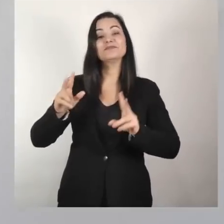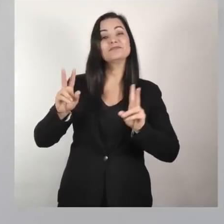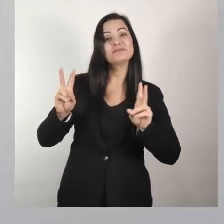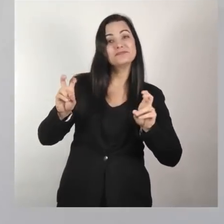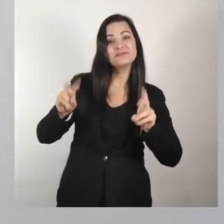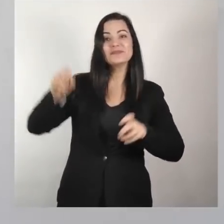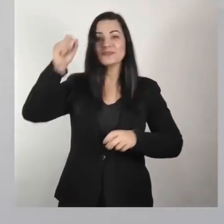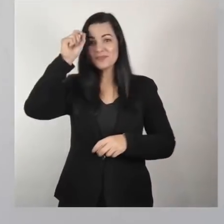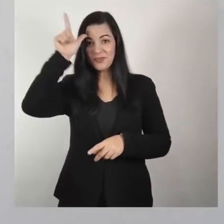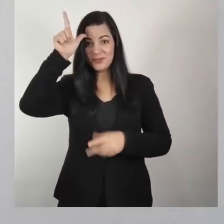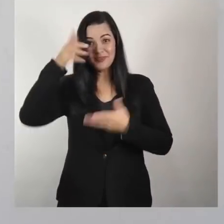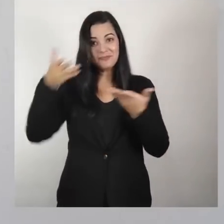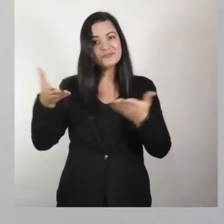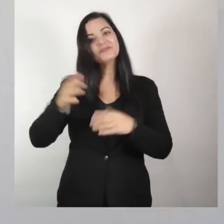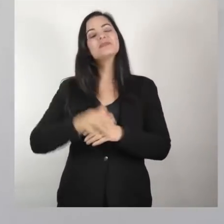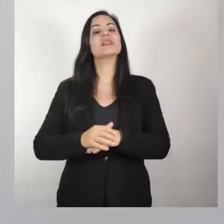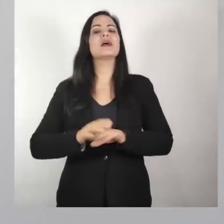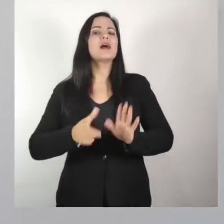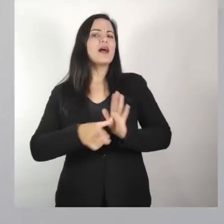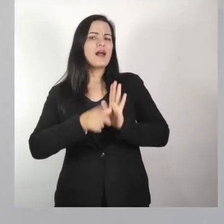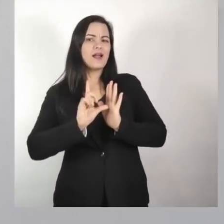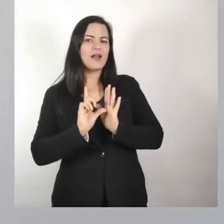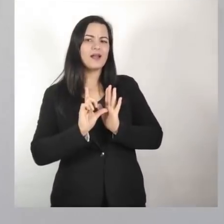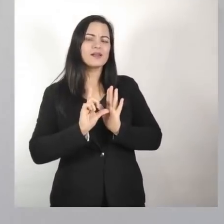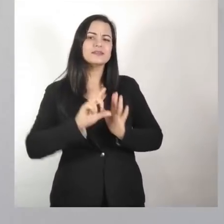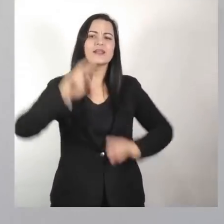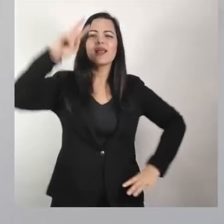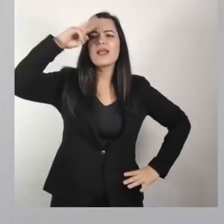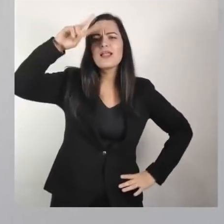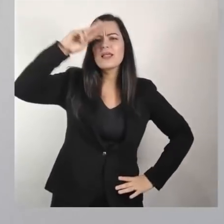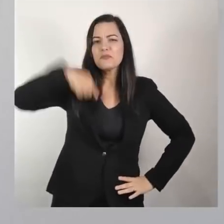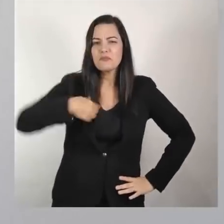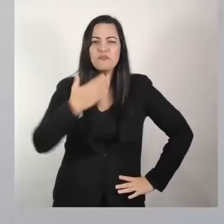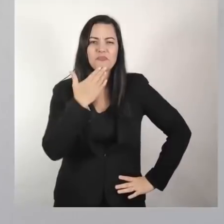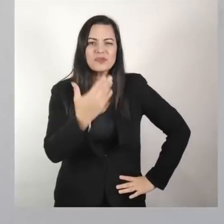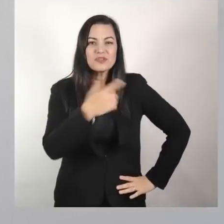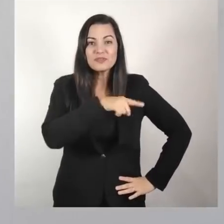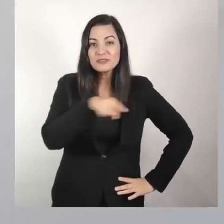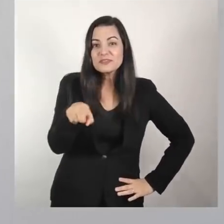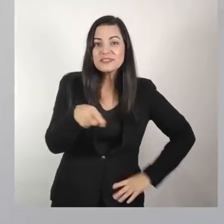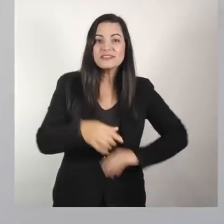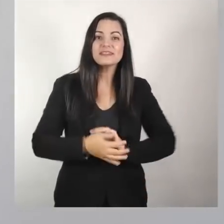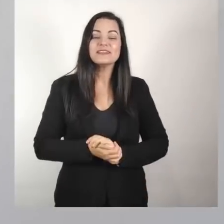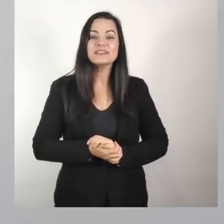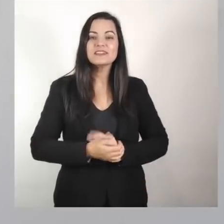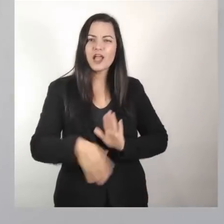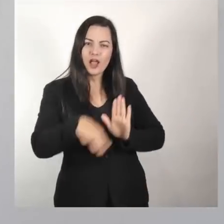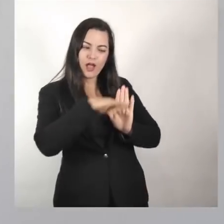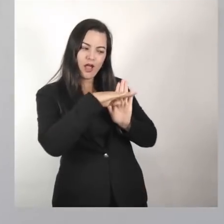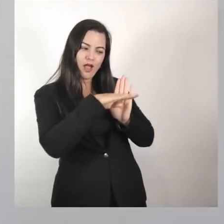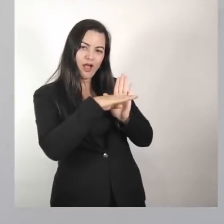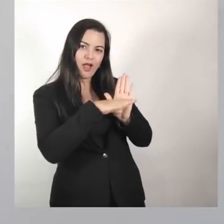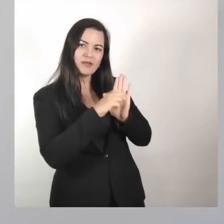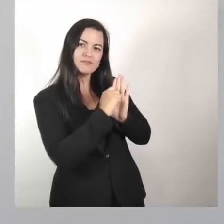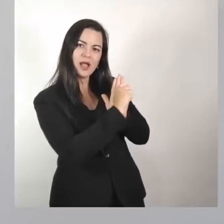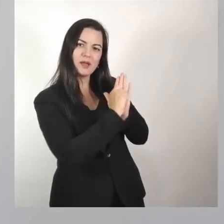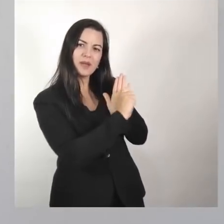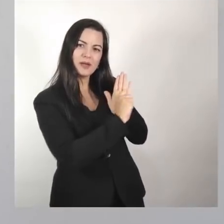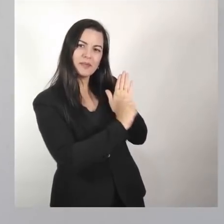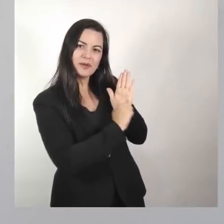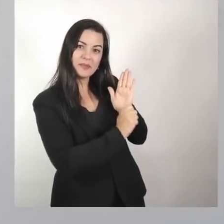que antes, vocês se lembram que eu pedi para que vocês listassem aí